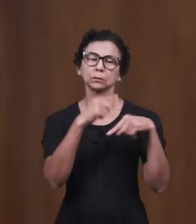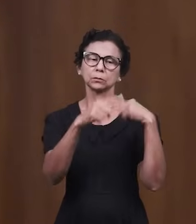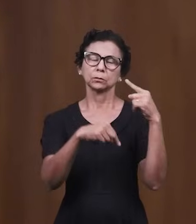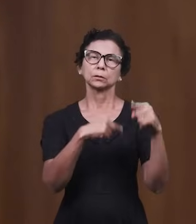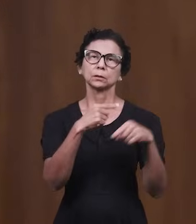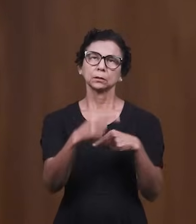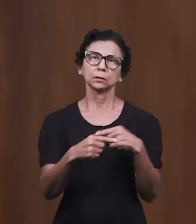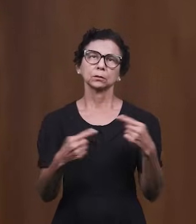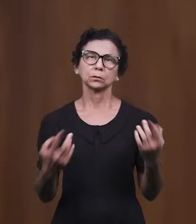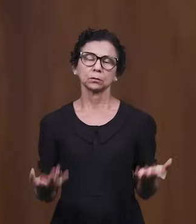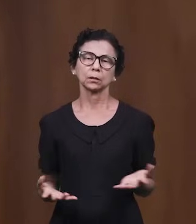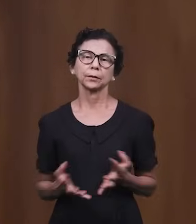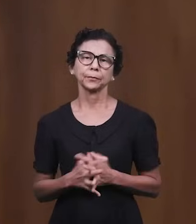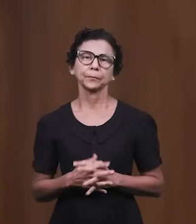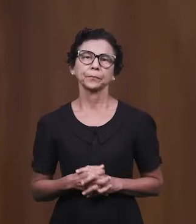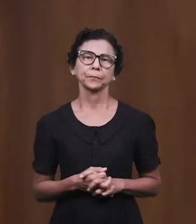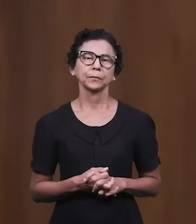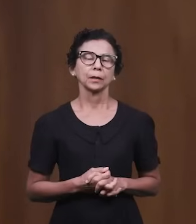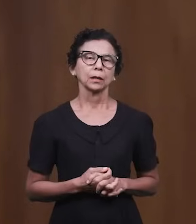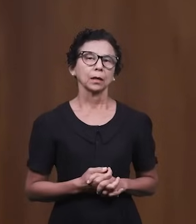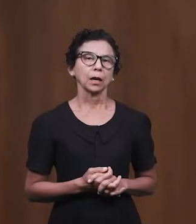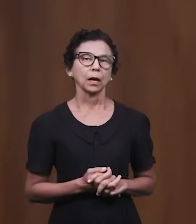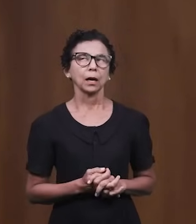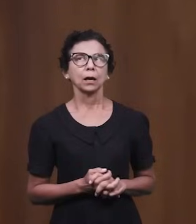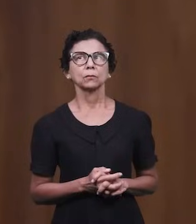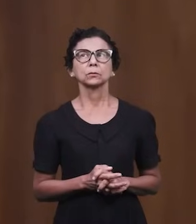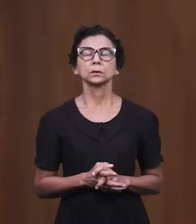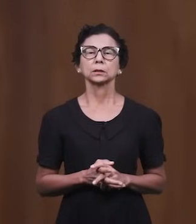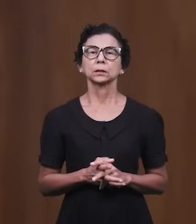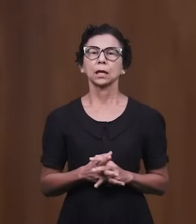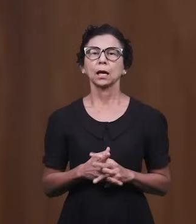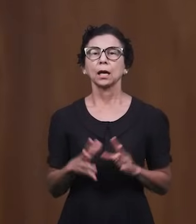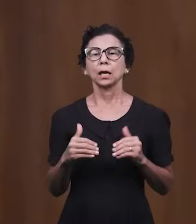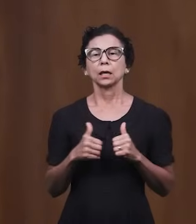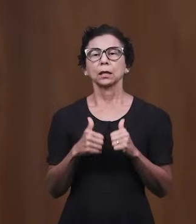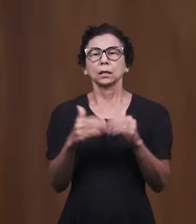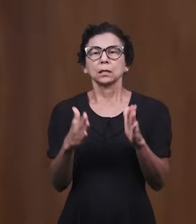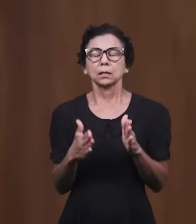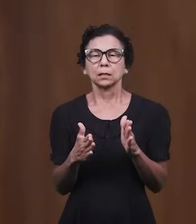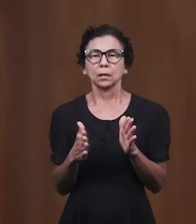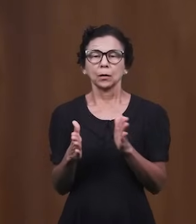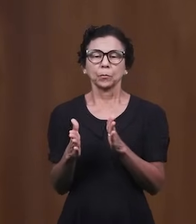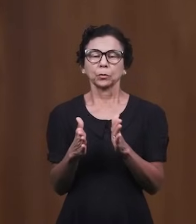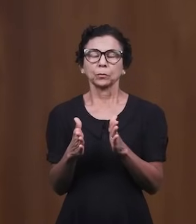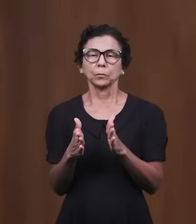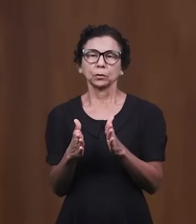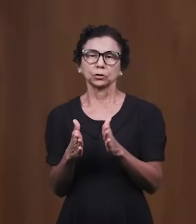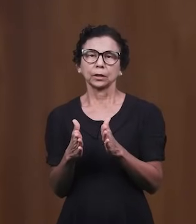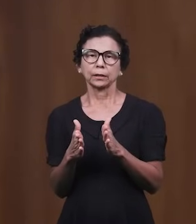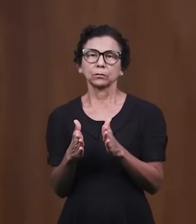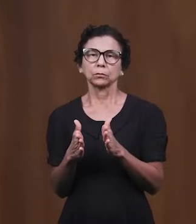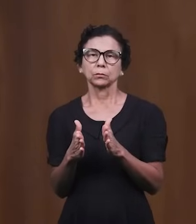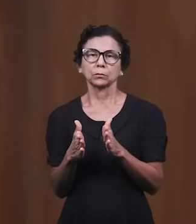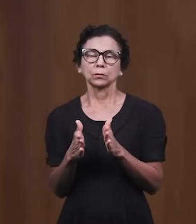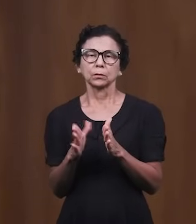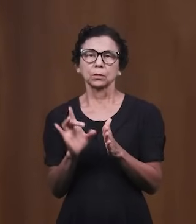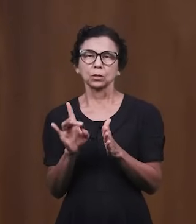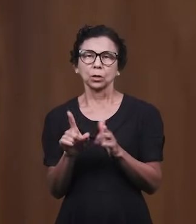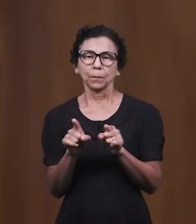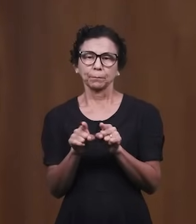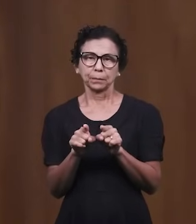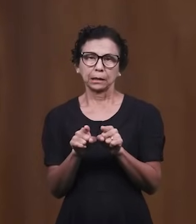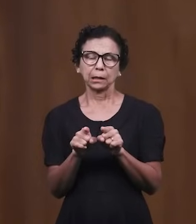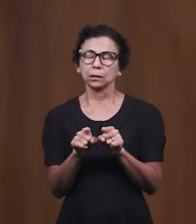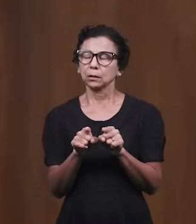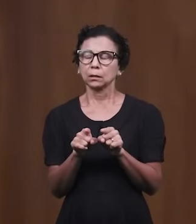Não se constrói algo por um momento ou por um instante, mas é um projeto de vida, é um projeto eterno. E para